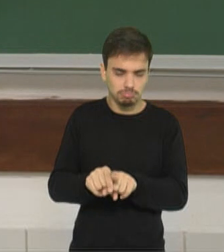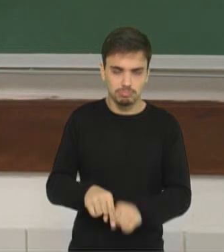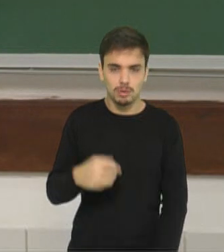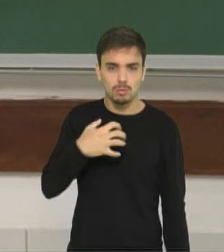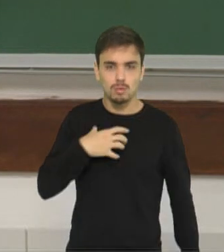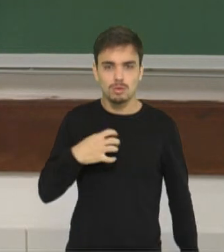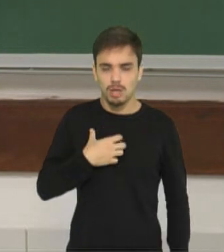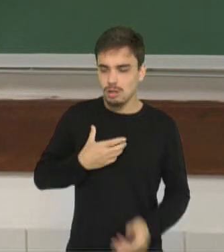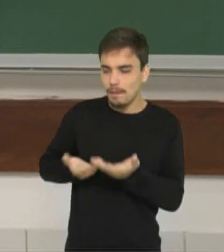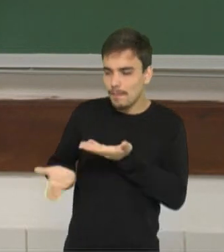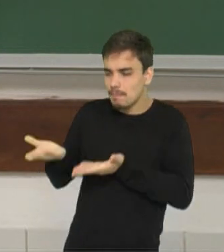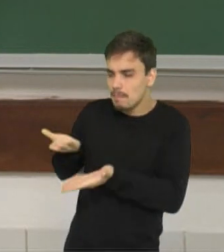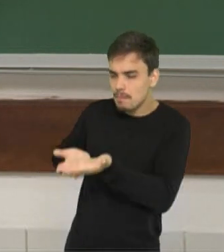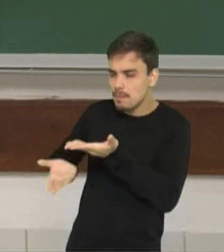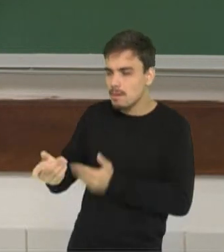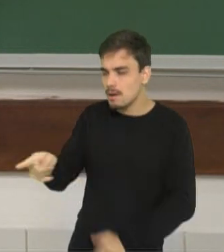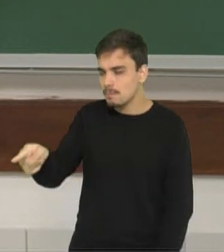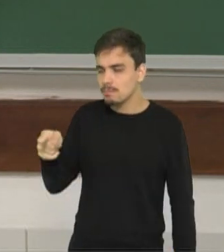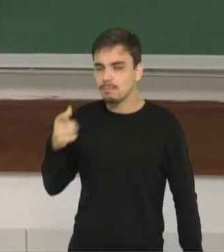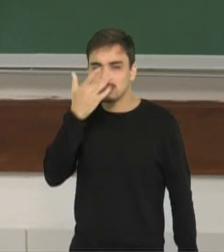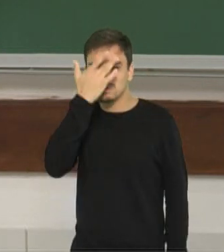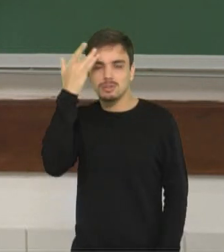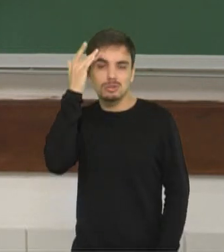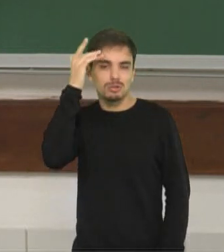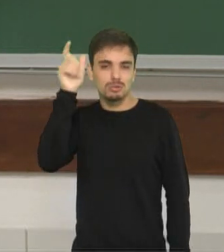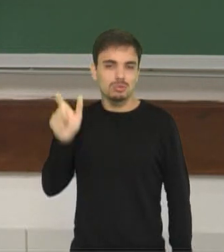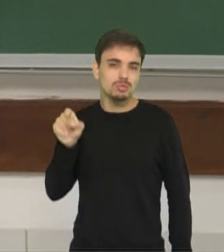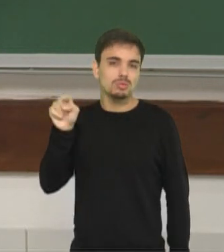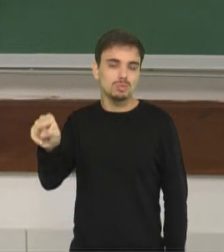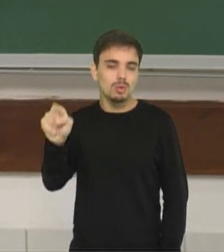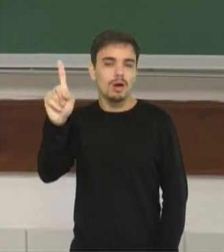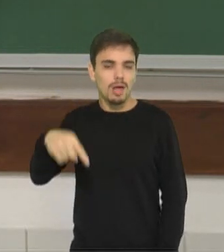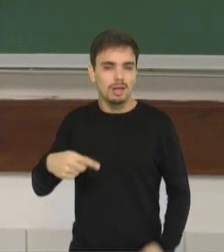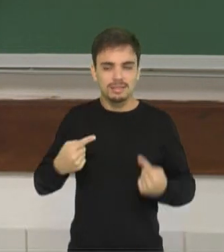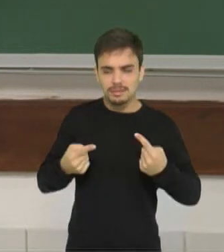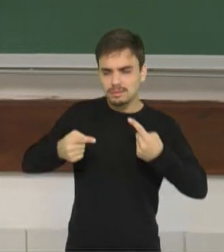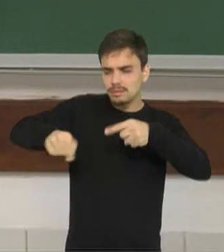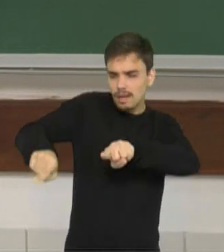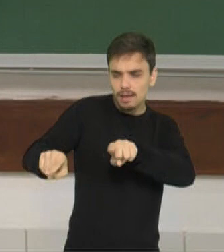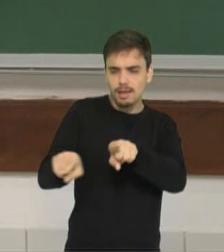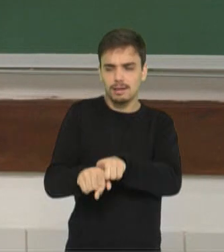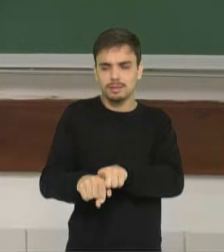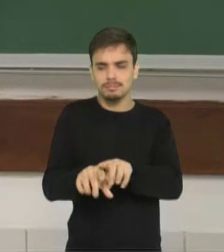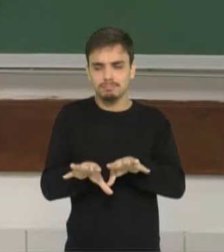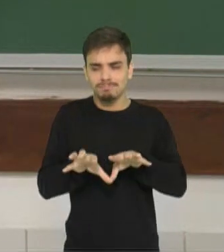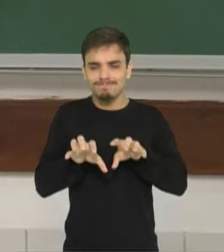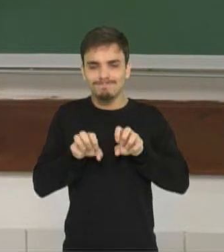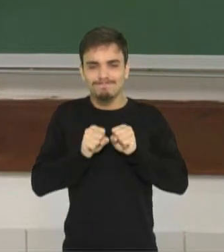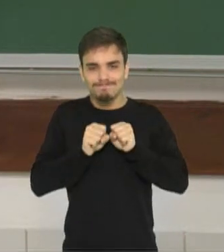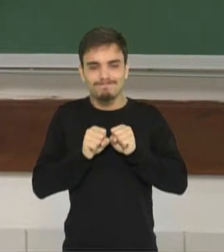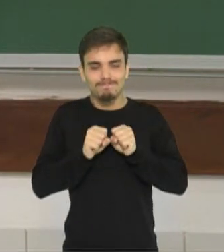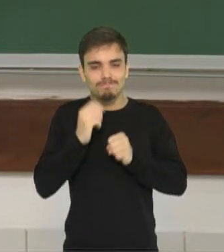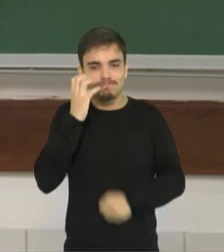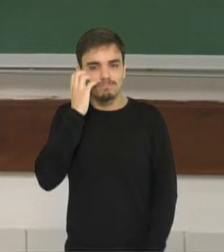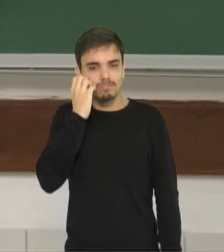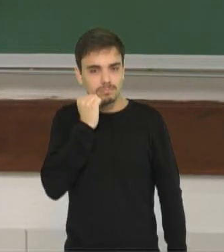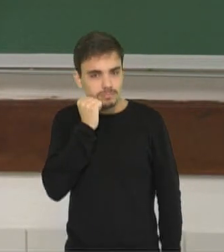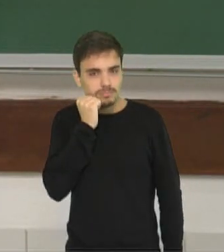estou tratando aquela pessoa está sendo uma forma ameaçadora? Ela está se intimidando? Eu estou magoando